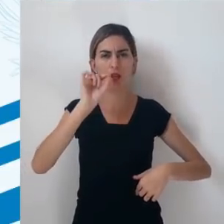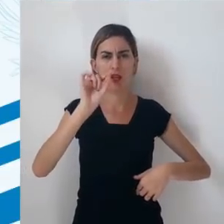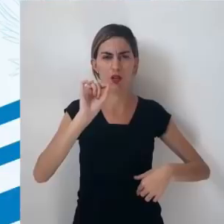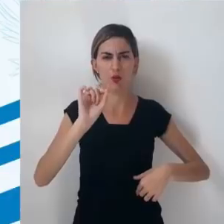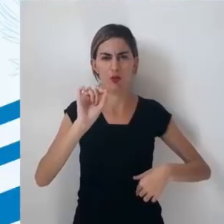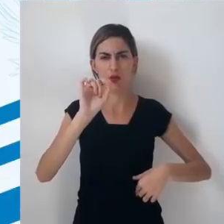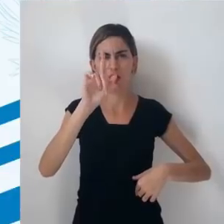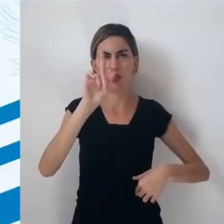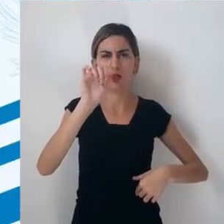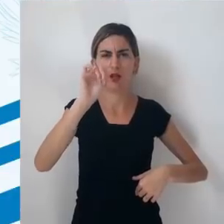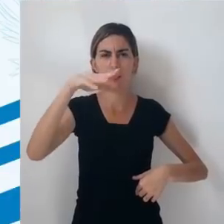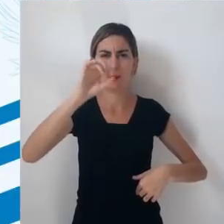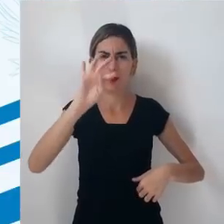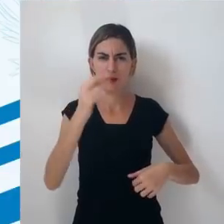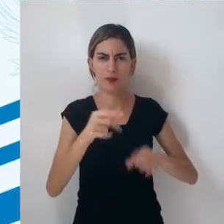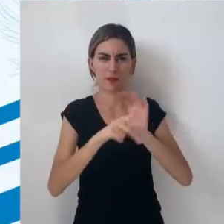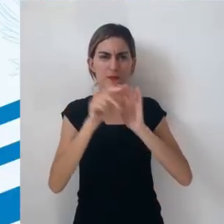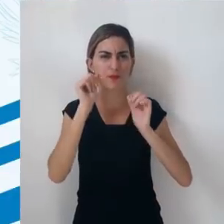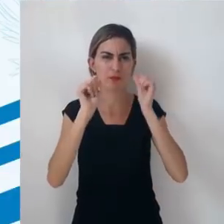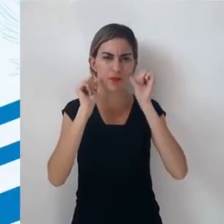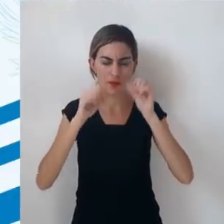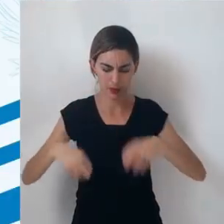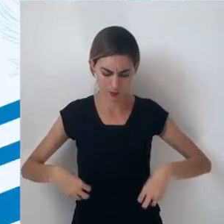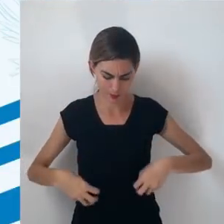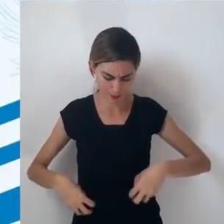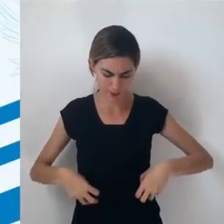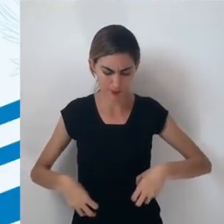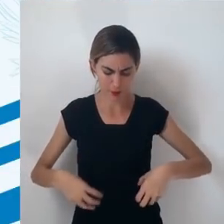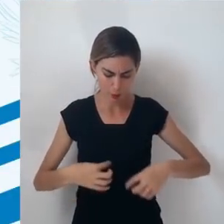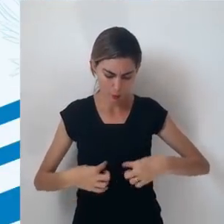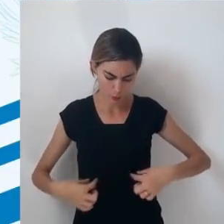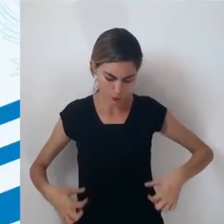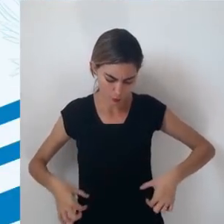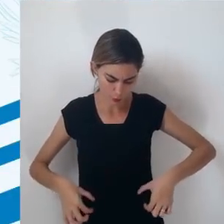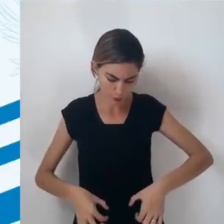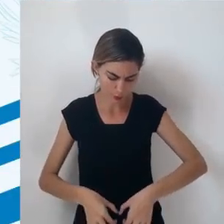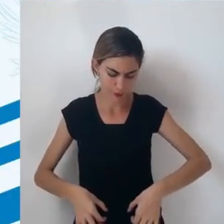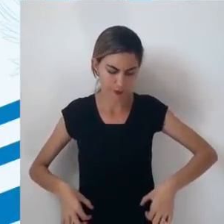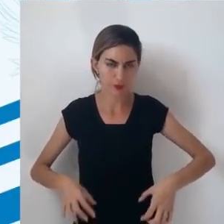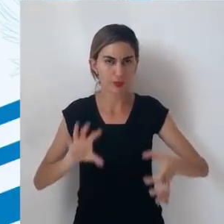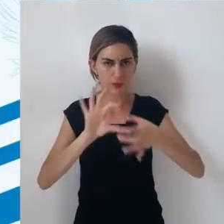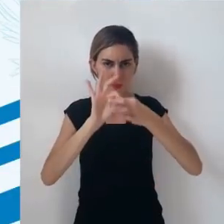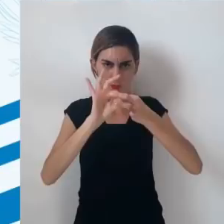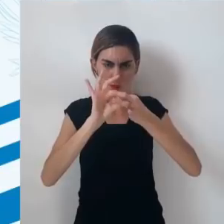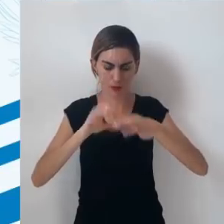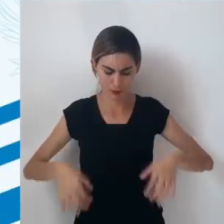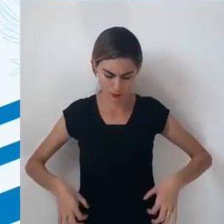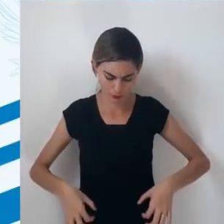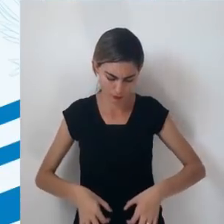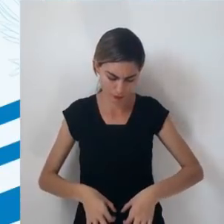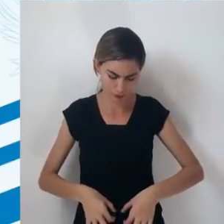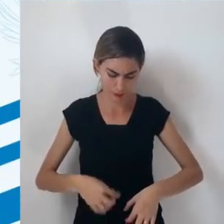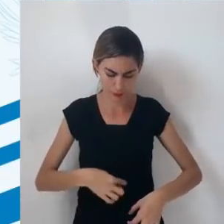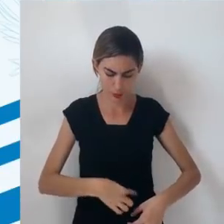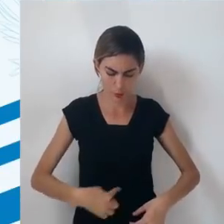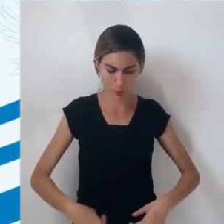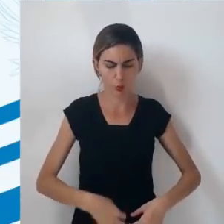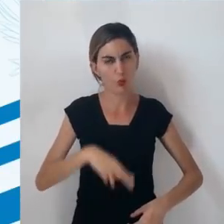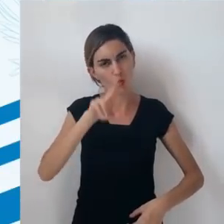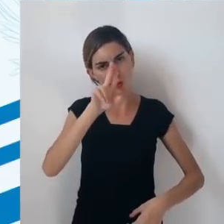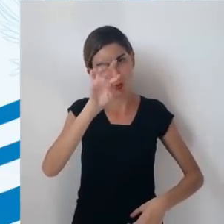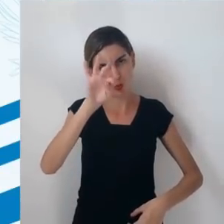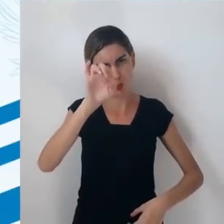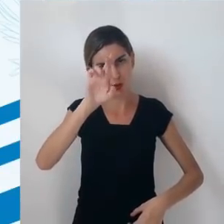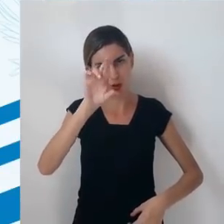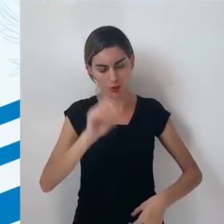produção dos gametas femininos. Nas tubas uterinas a gente tem a ligação entre o ovário e